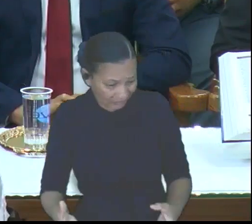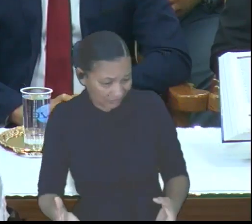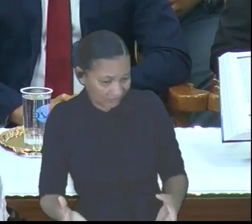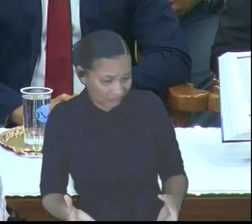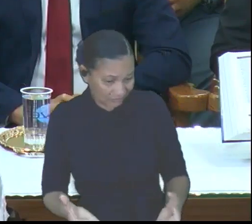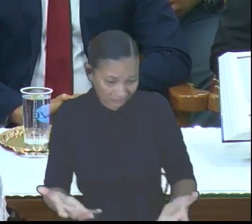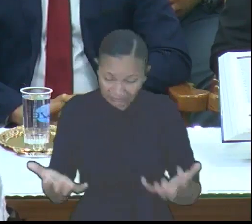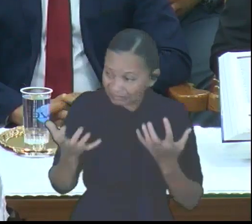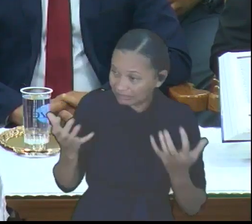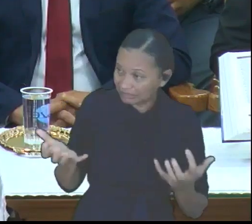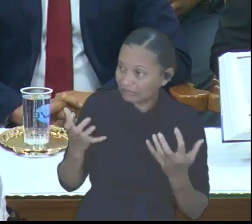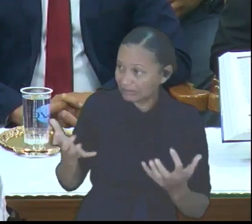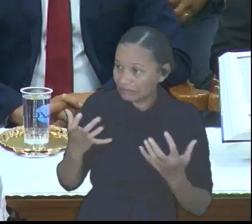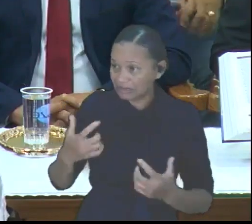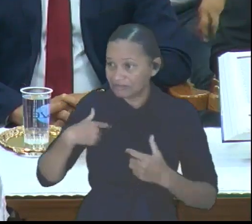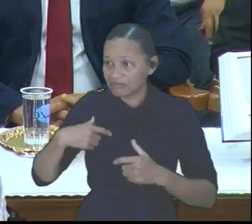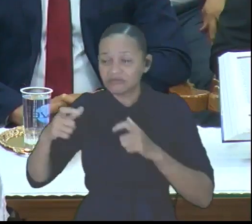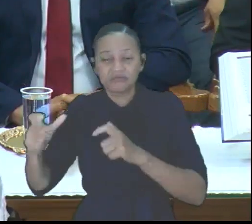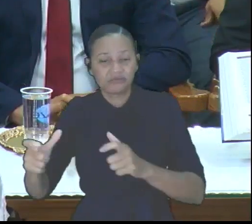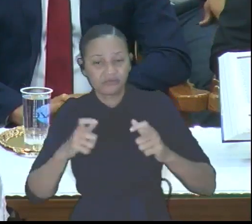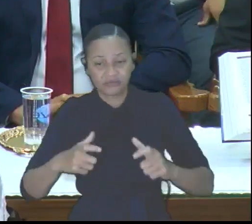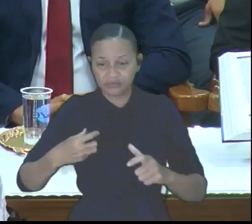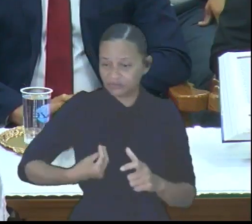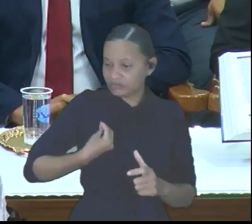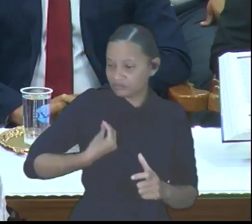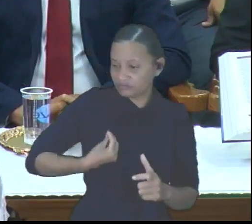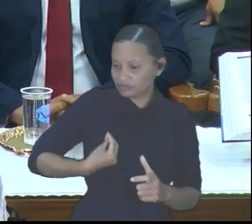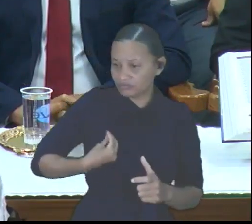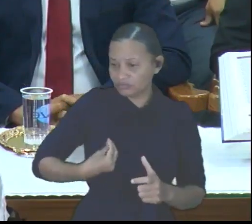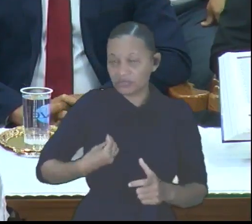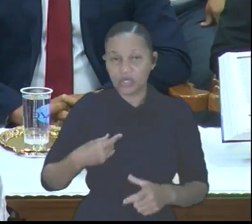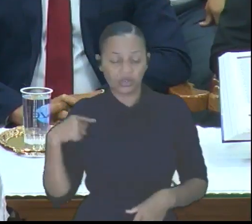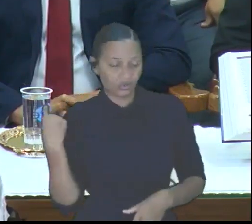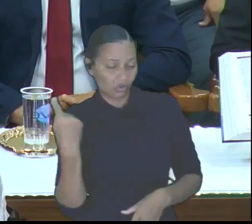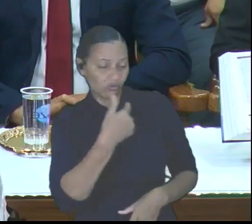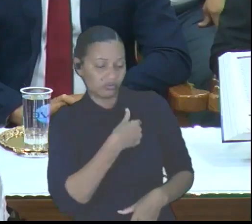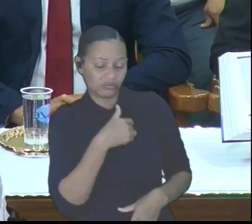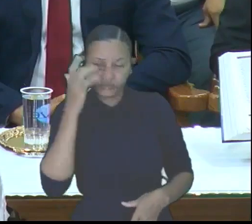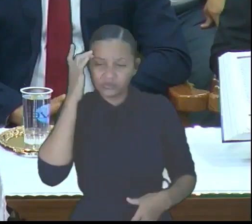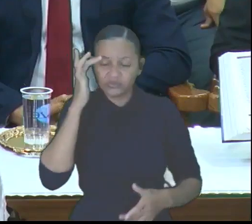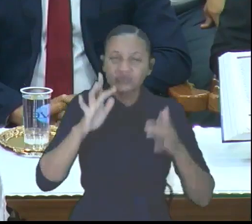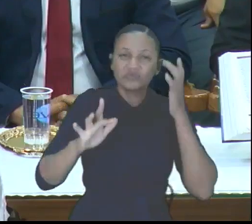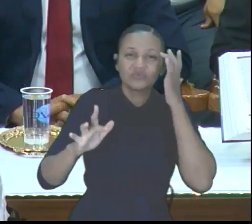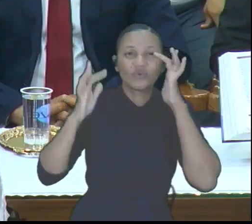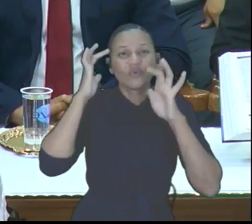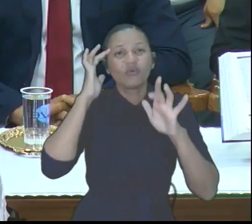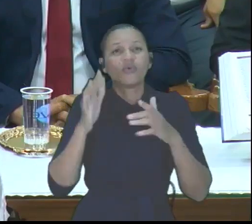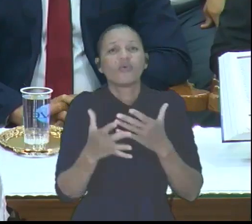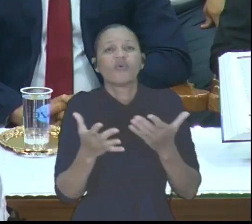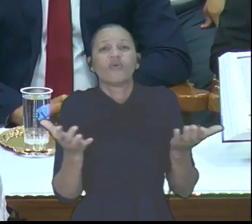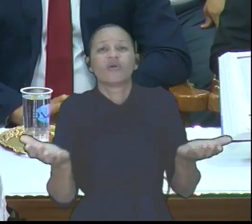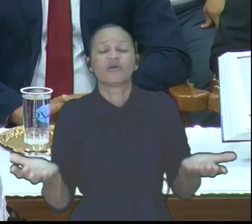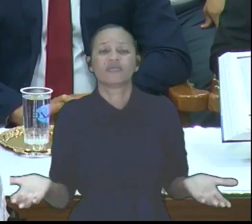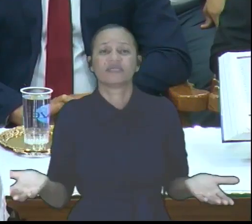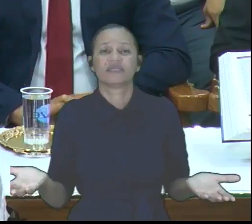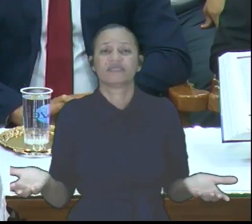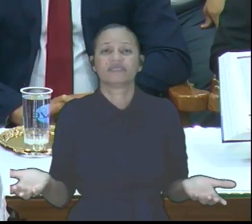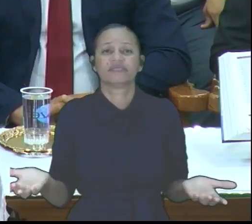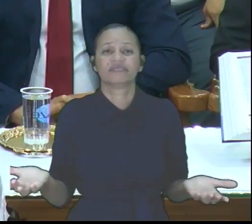e quer que a gente vá para onde o Senhor está, sendo que a gente não sabe o caminho.